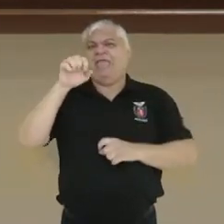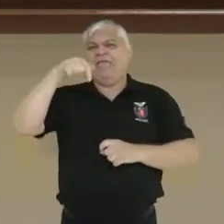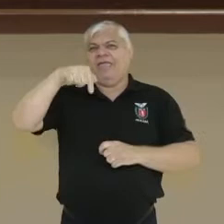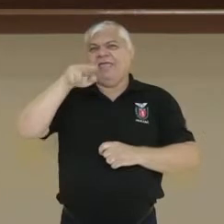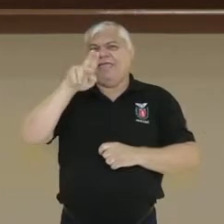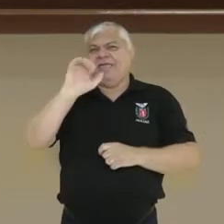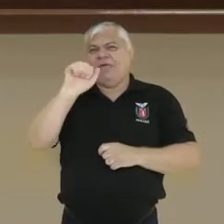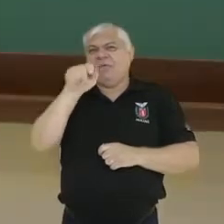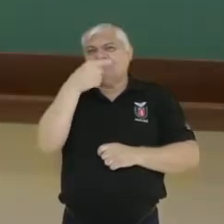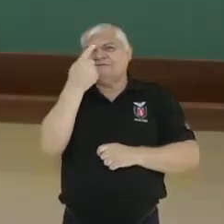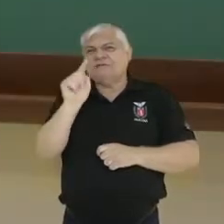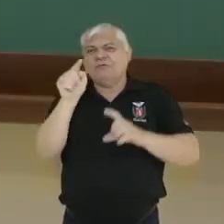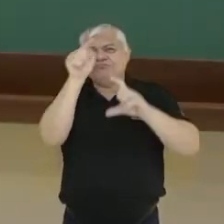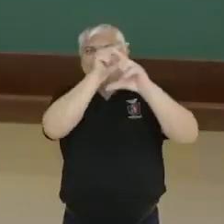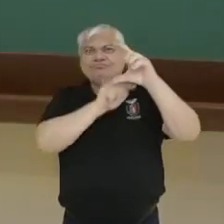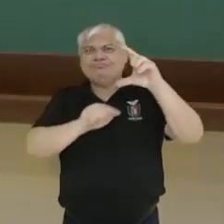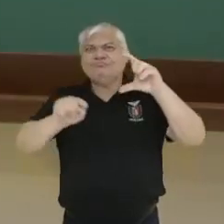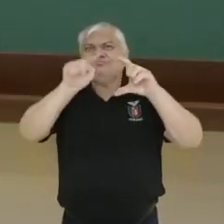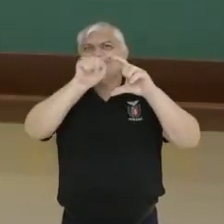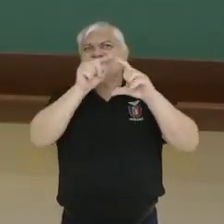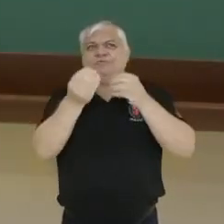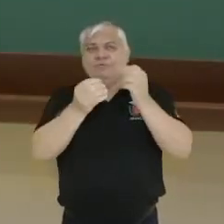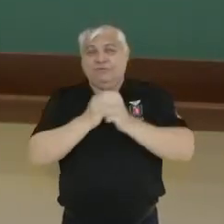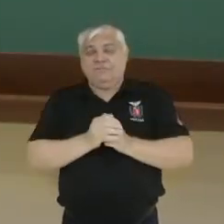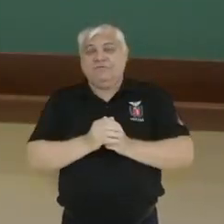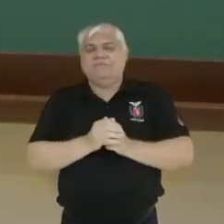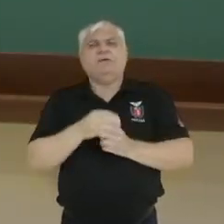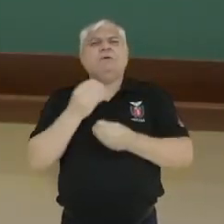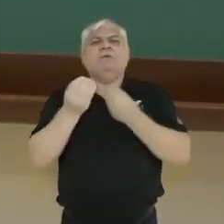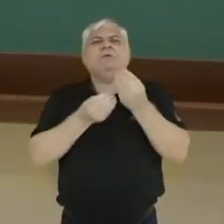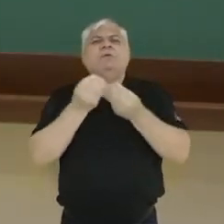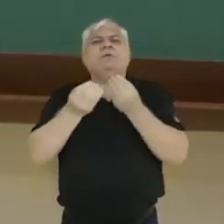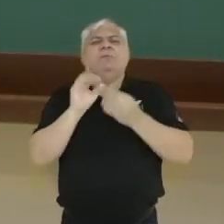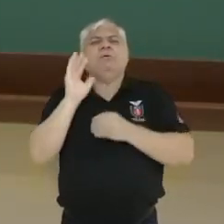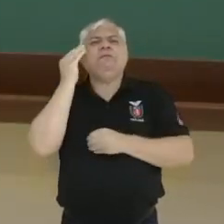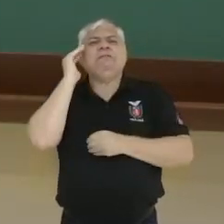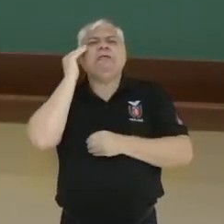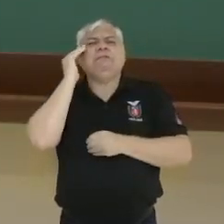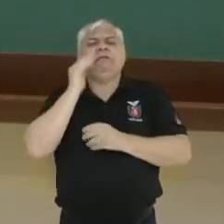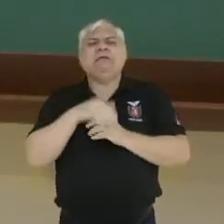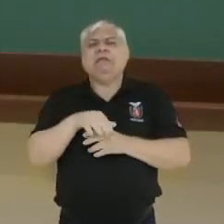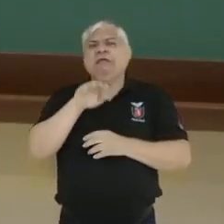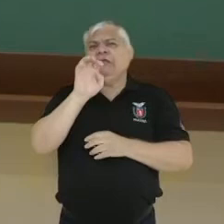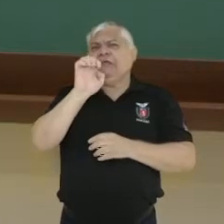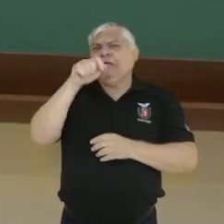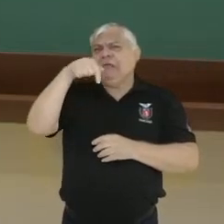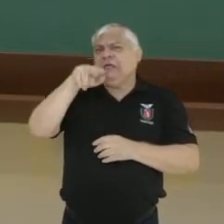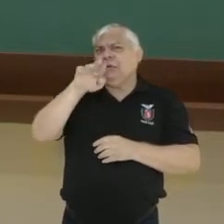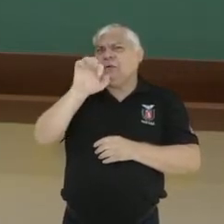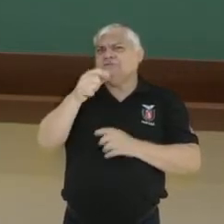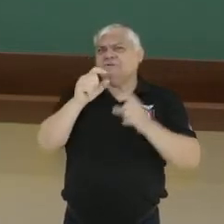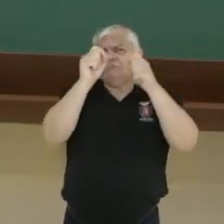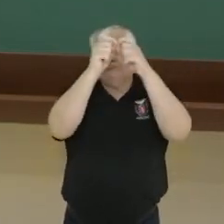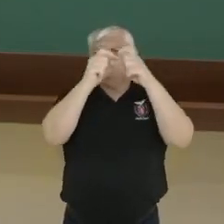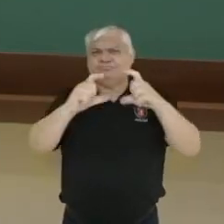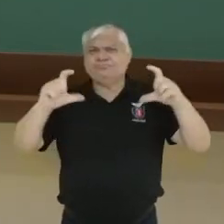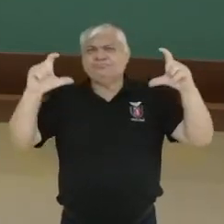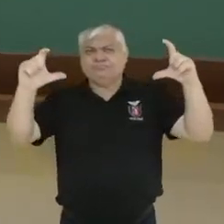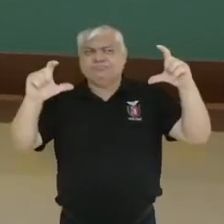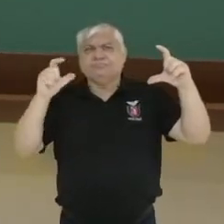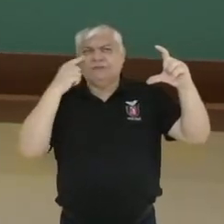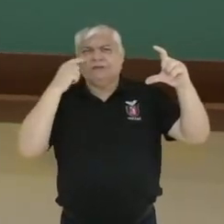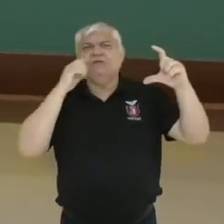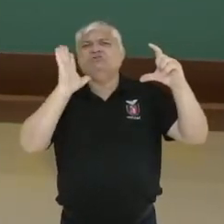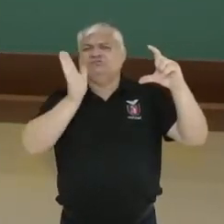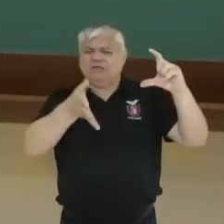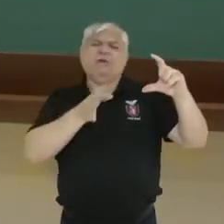assunto. Então vamos lá. Nós vamos determinar a equação da circunferência, mas com outra visão, não só. A gente já conhece as